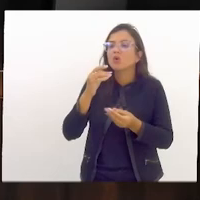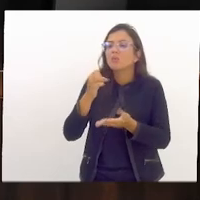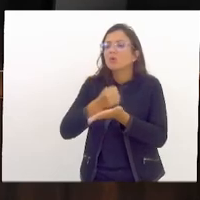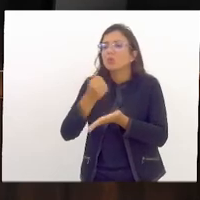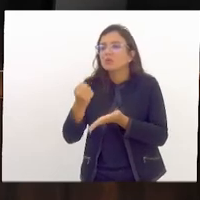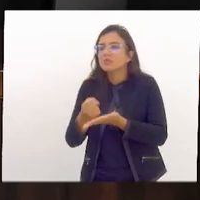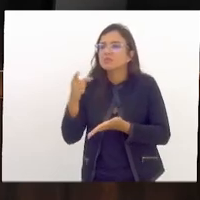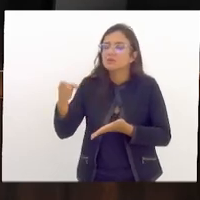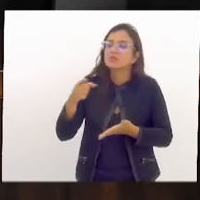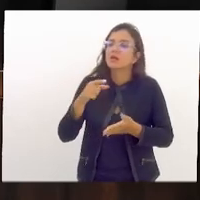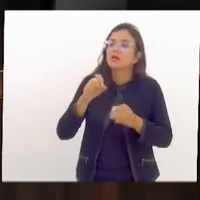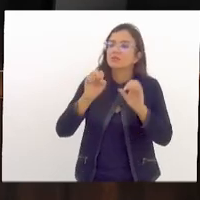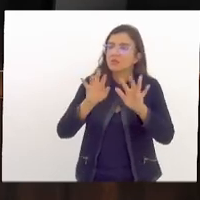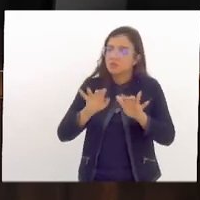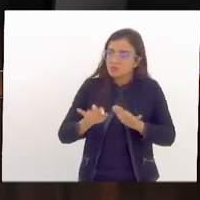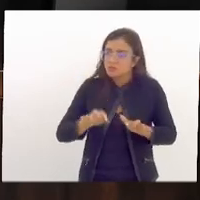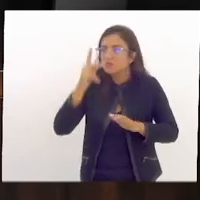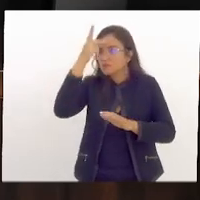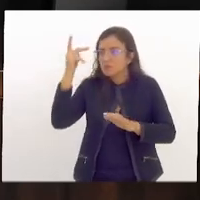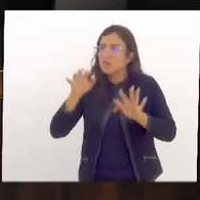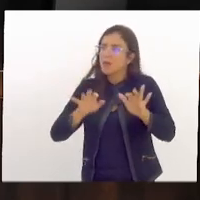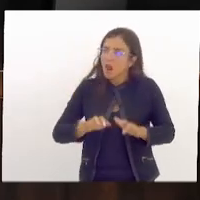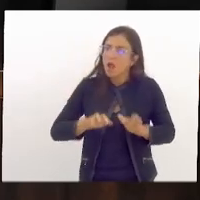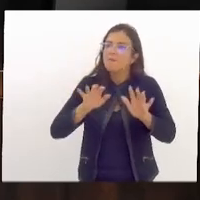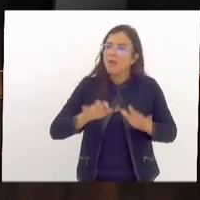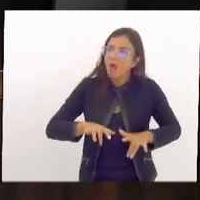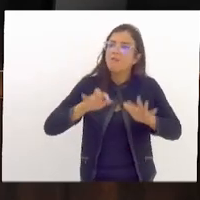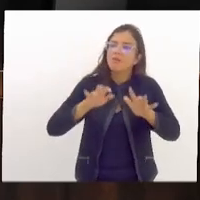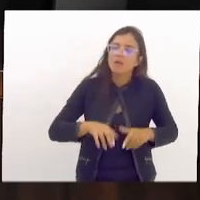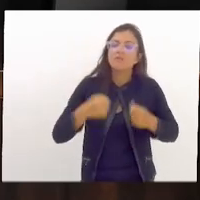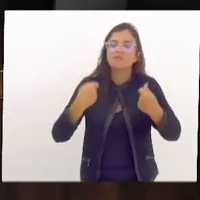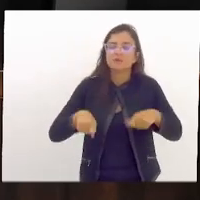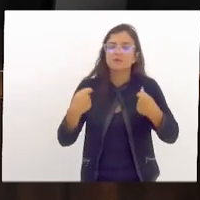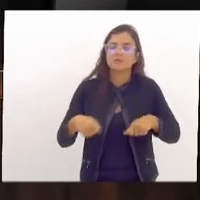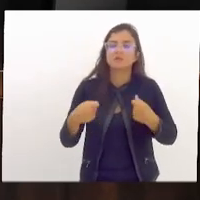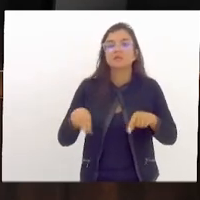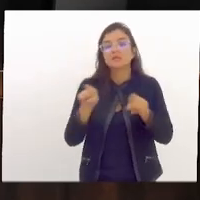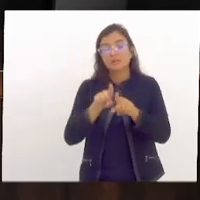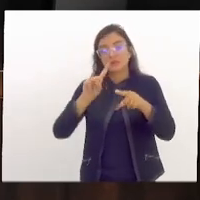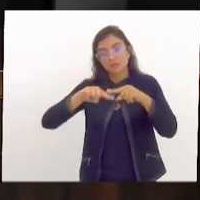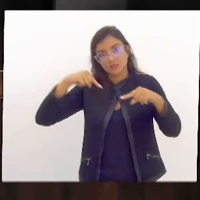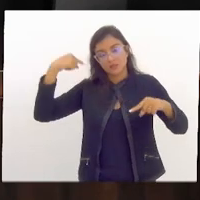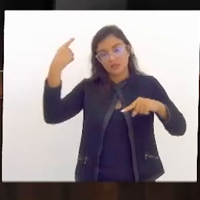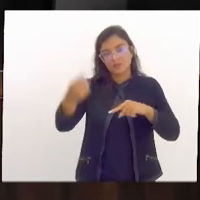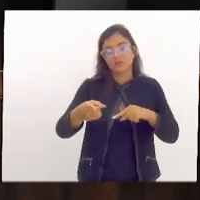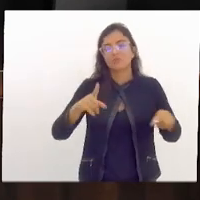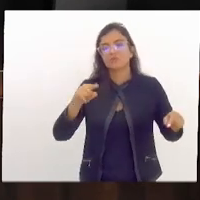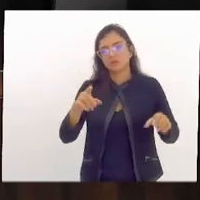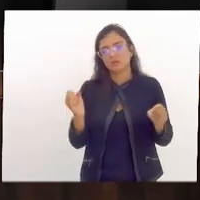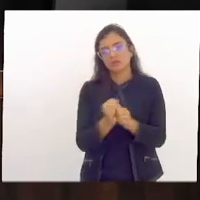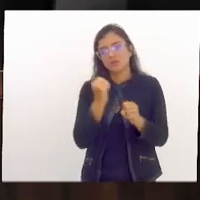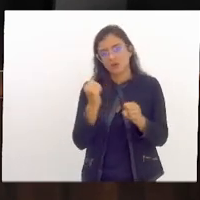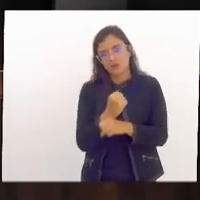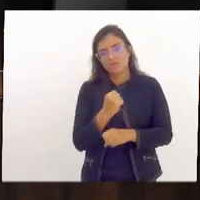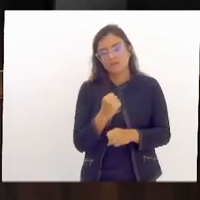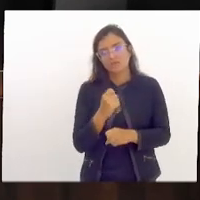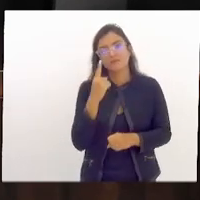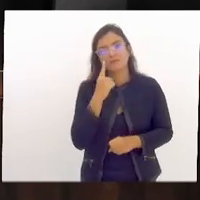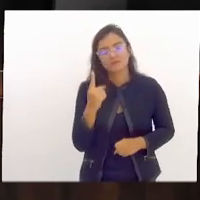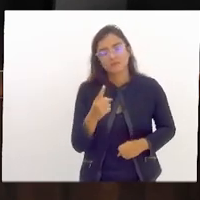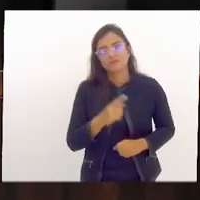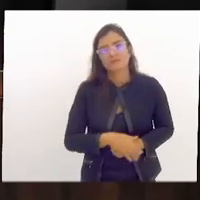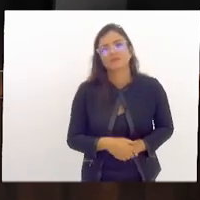de digitalização e, após a etapa do projeto da obra, licitar a obra propriamente dita. Para